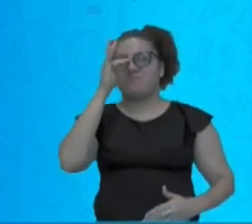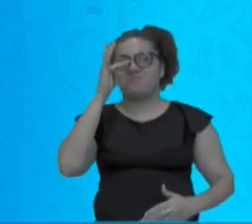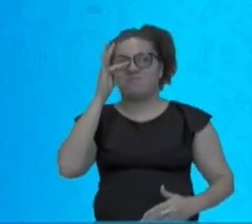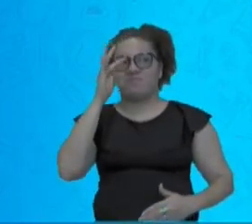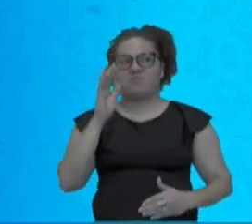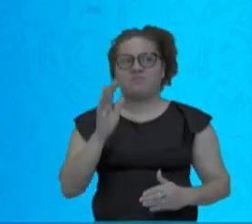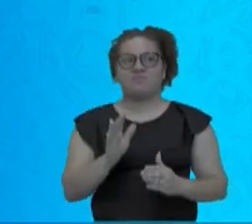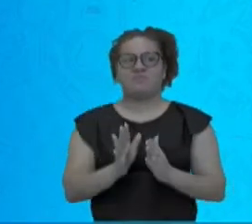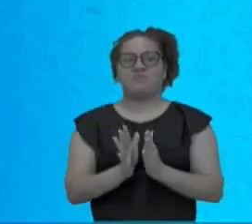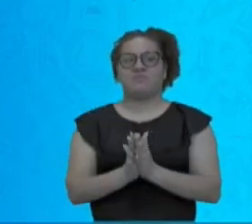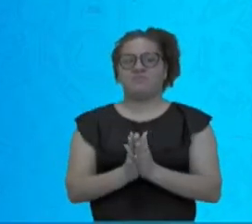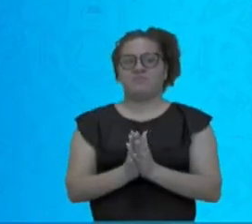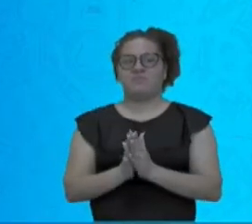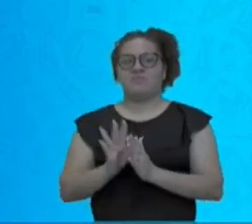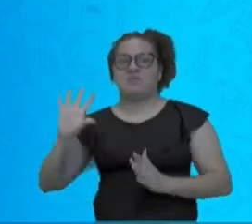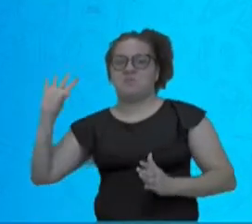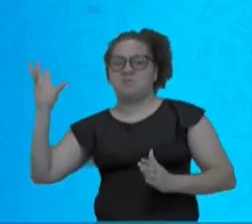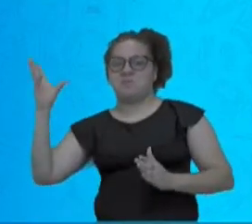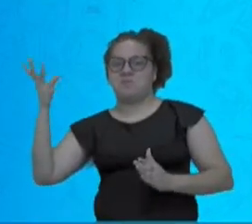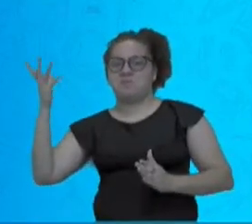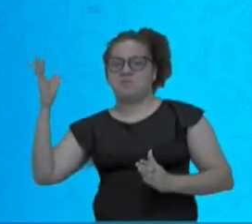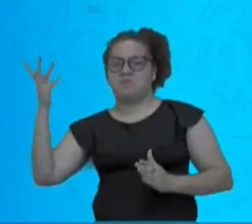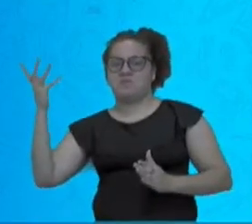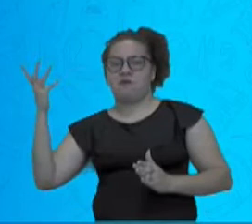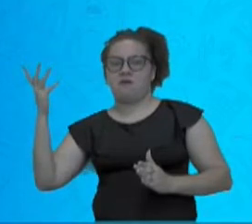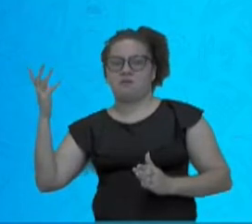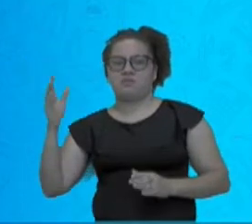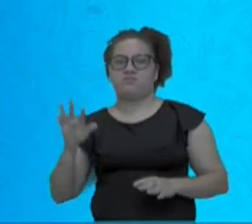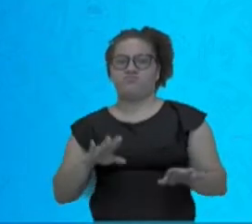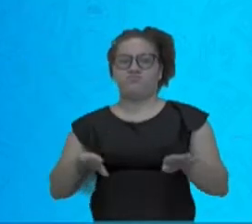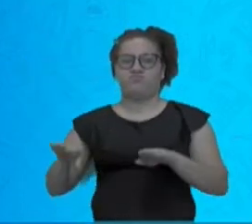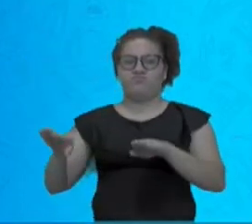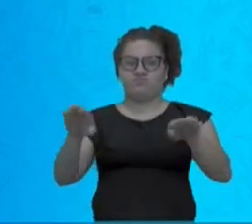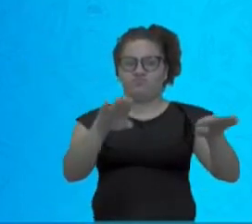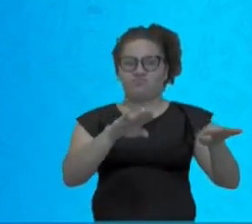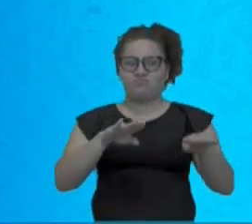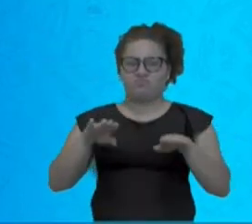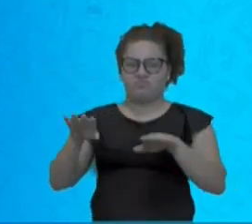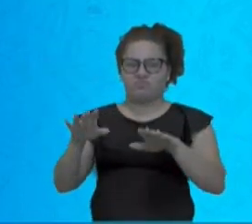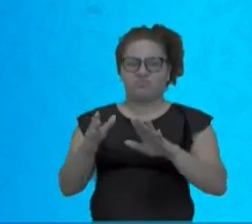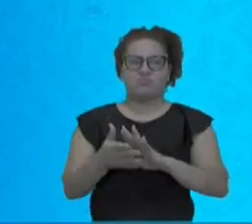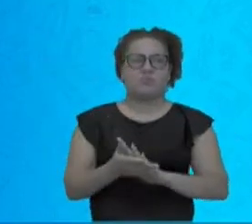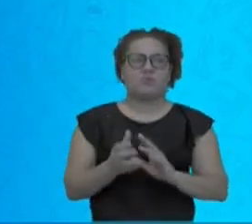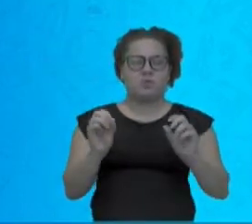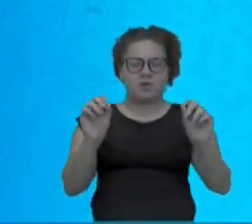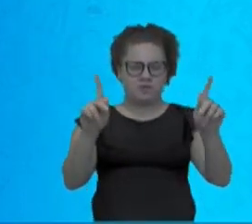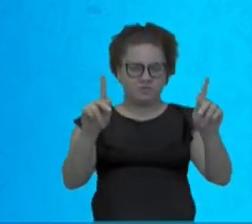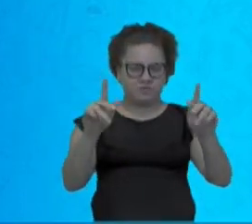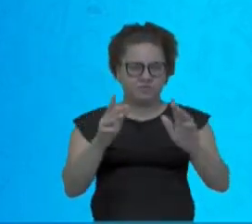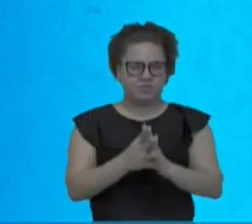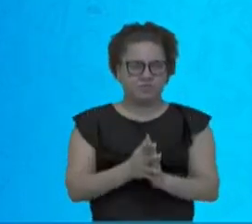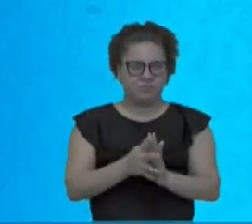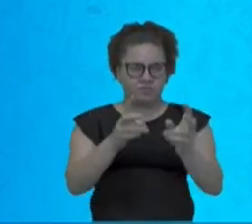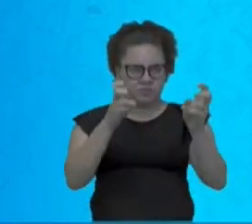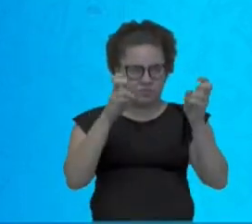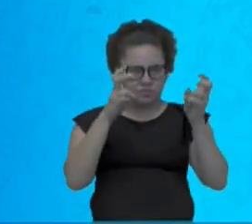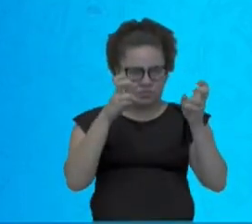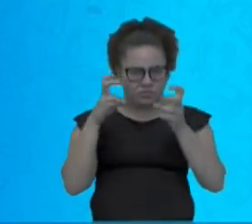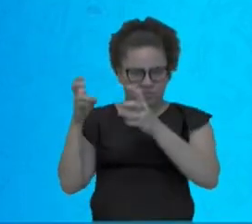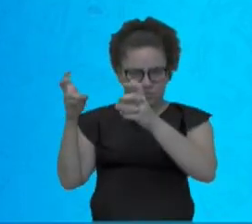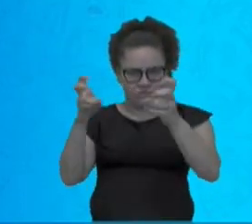ciclo acontece novamente. Ok? Então, olhem bem,